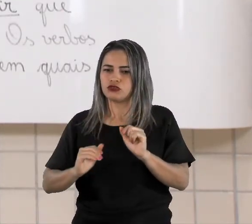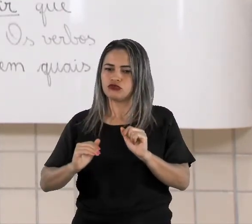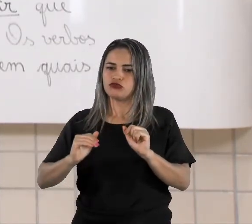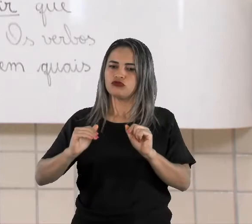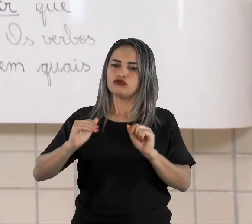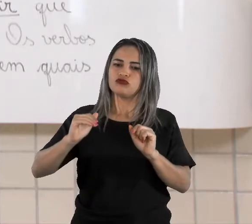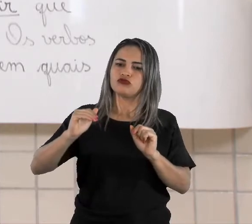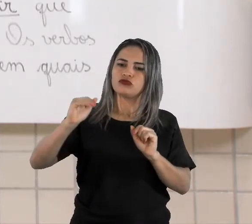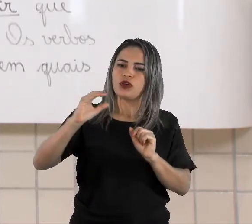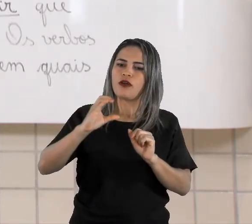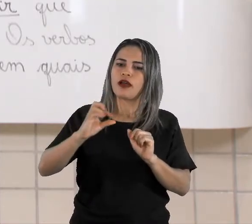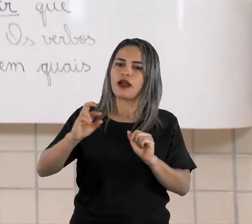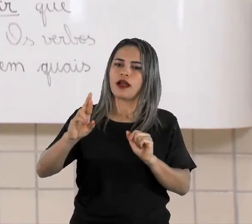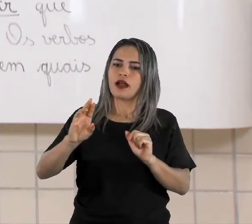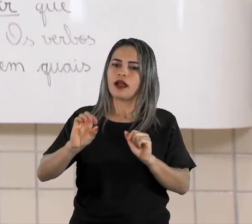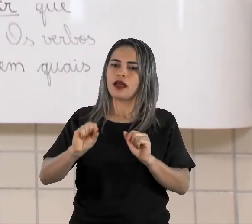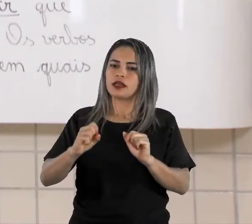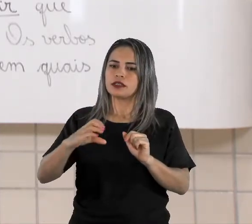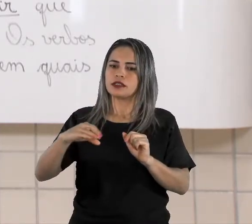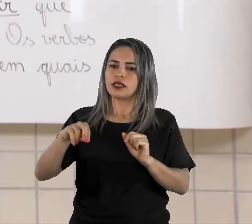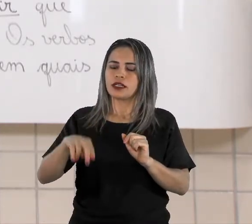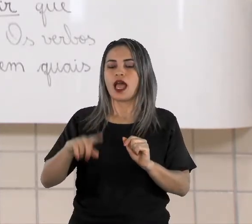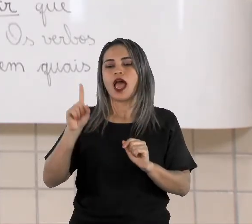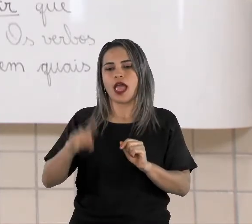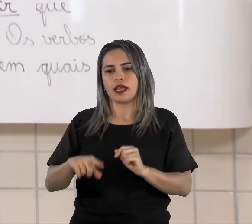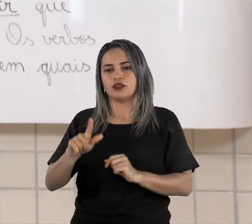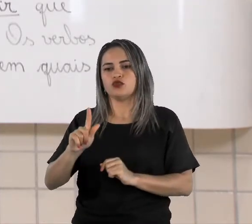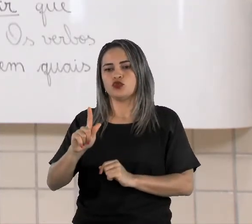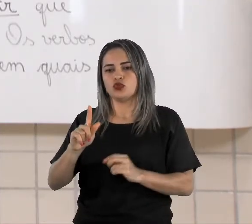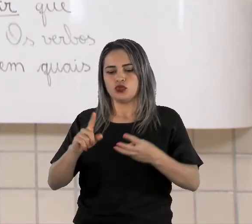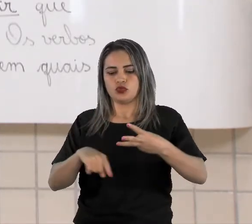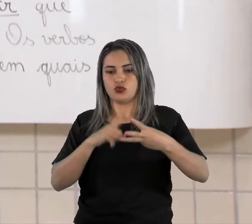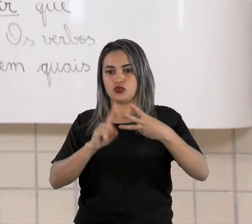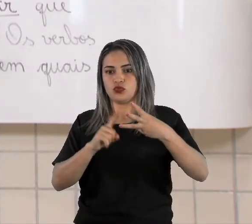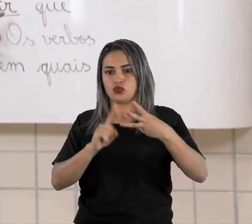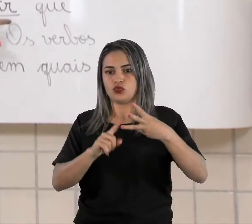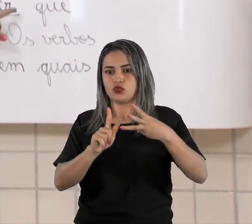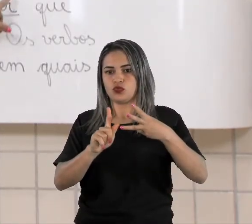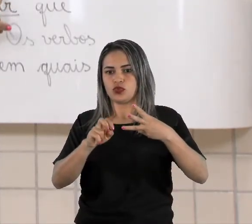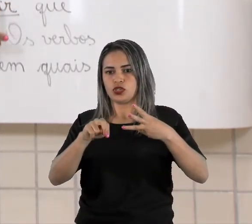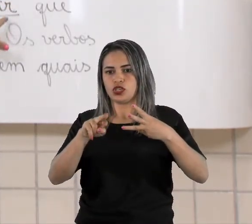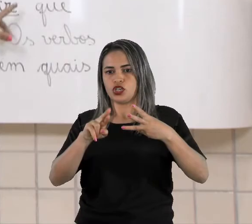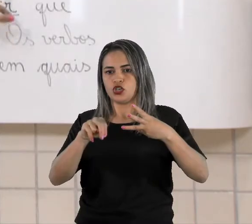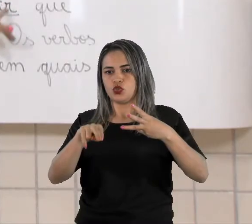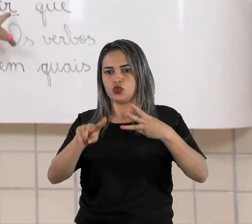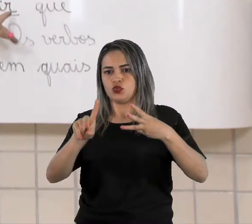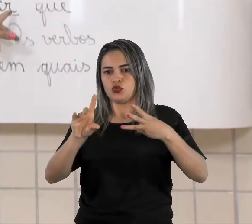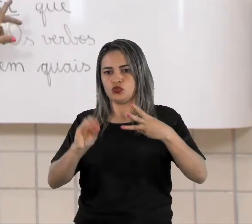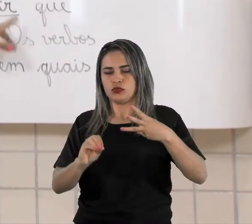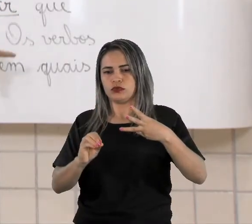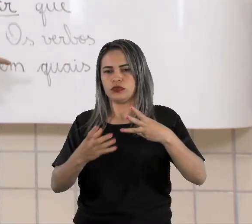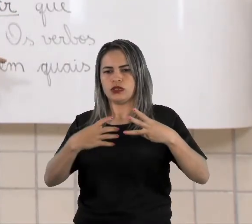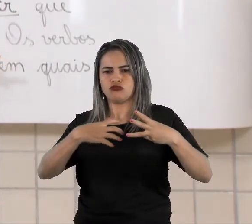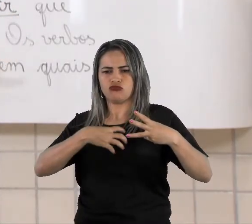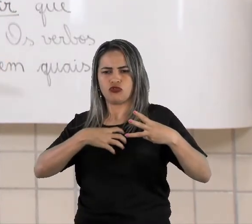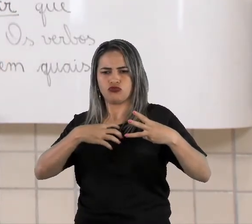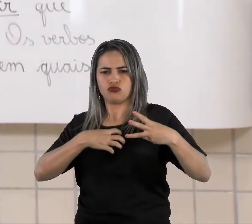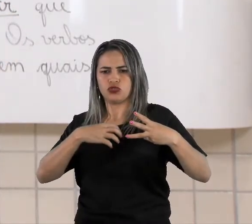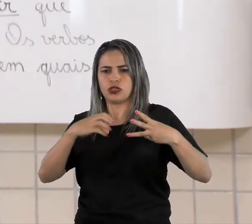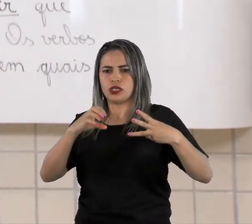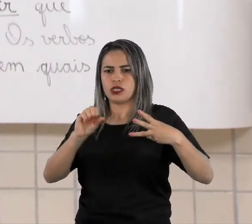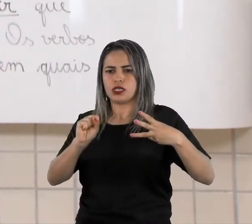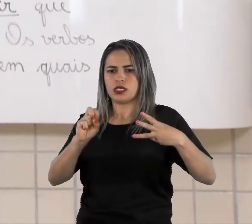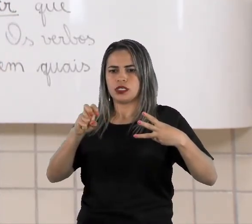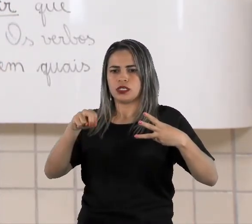isso aí é a forma nominal do gerúndio. E aqui, sentir, como terminou com R,